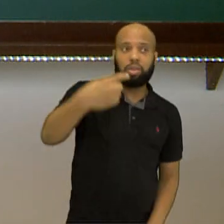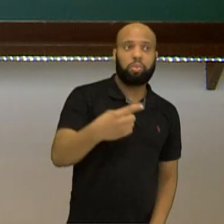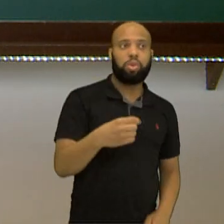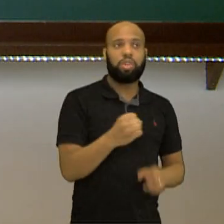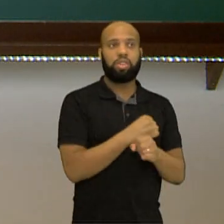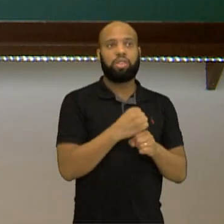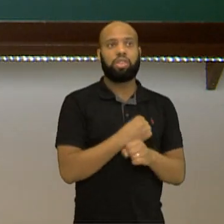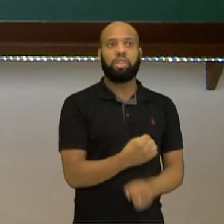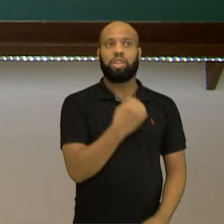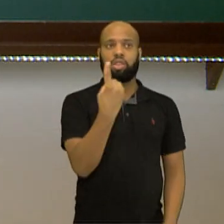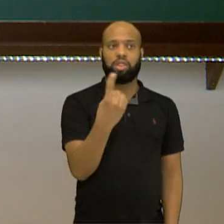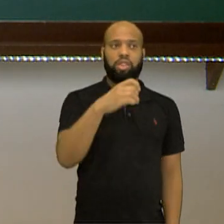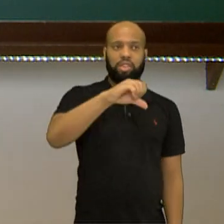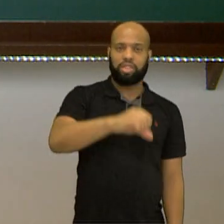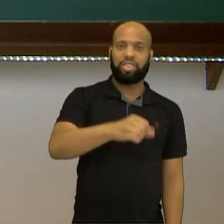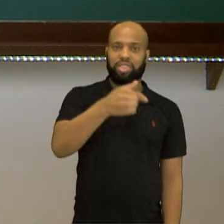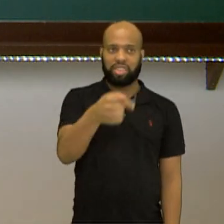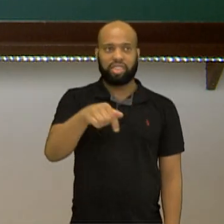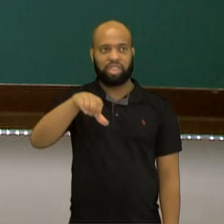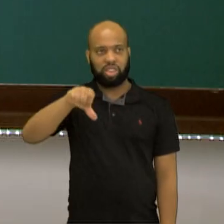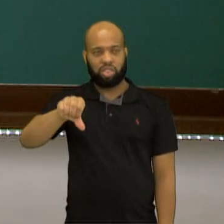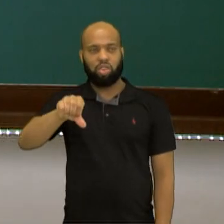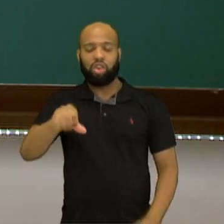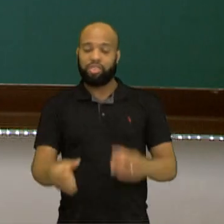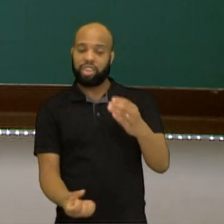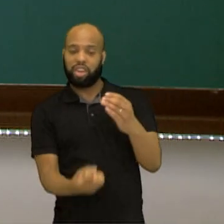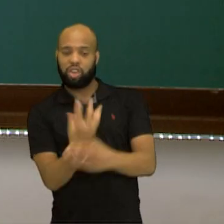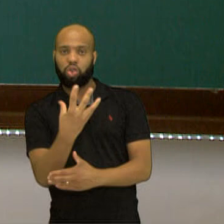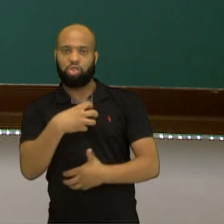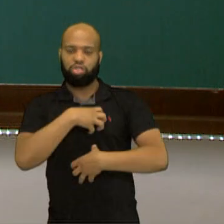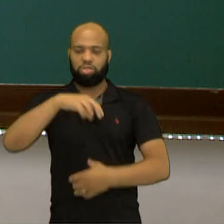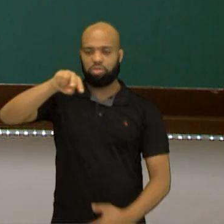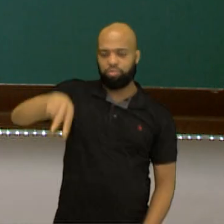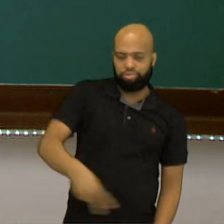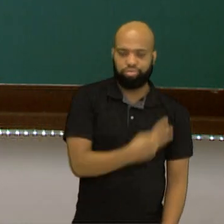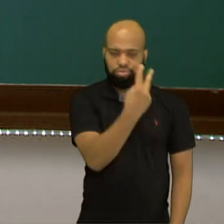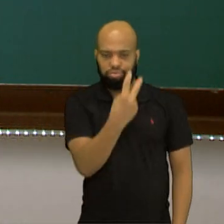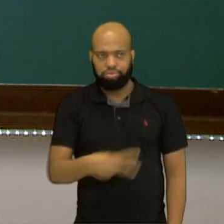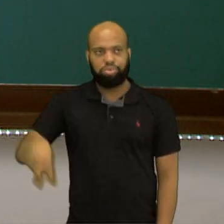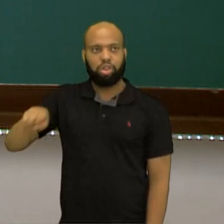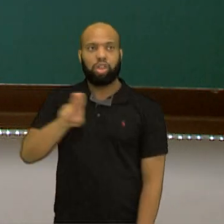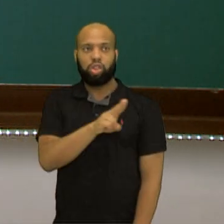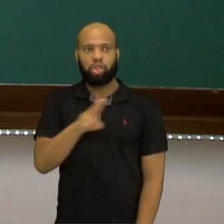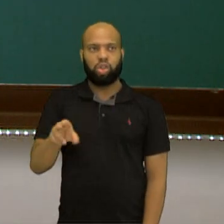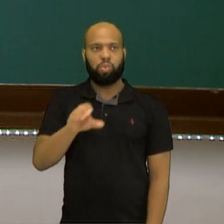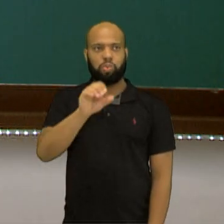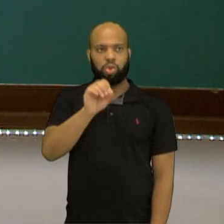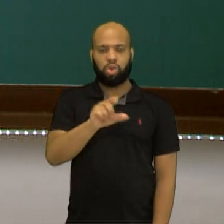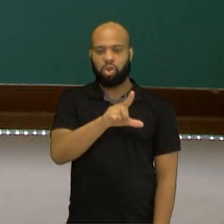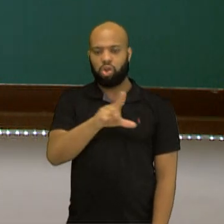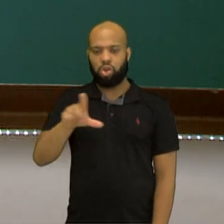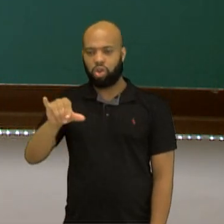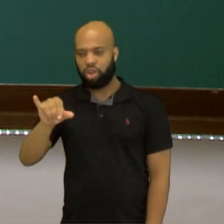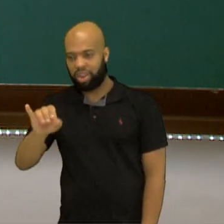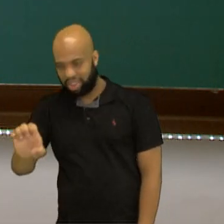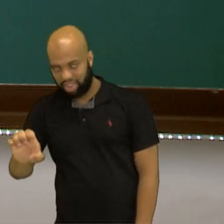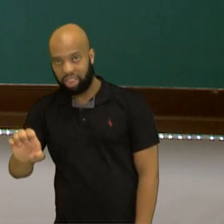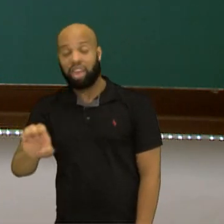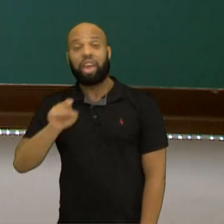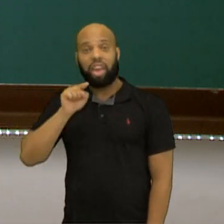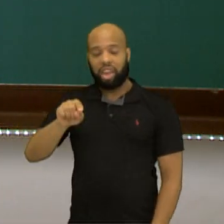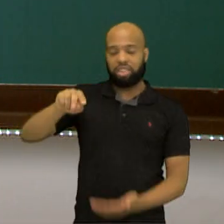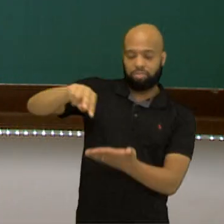aí, em 79, surgiu uma manobra que se chama Flat Ground Ollie. Tá? Então,